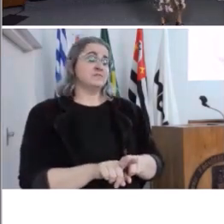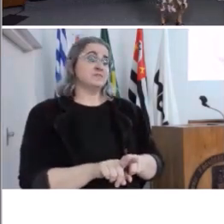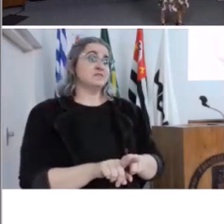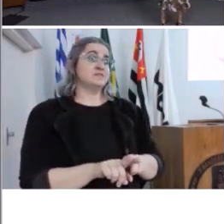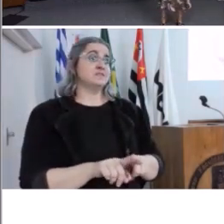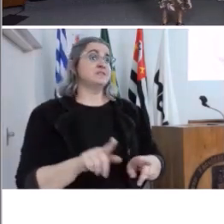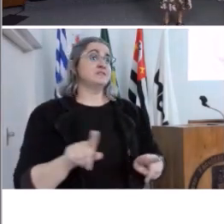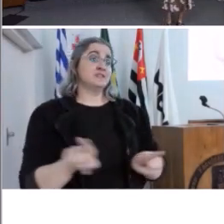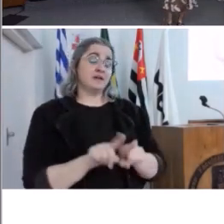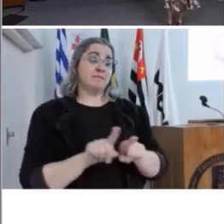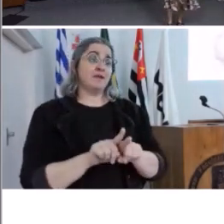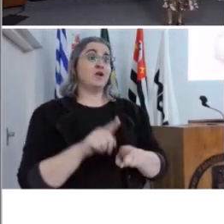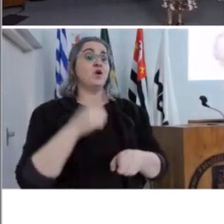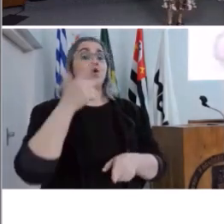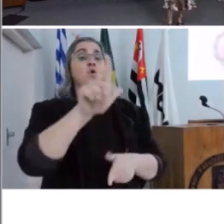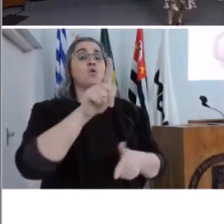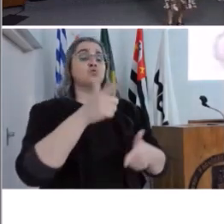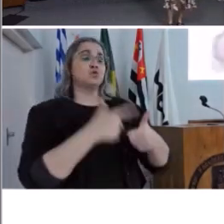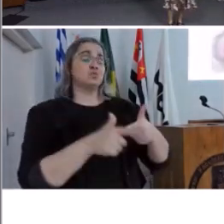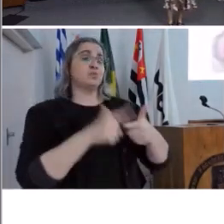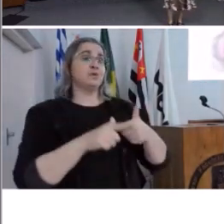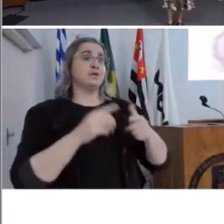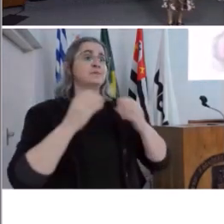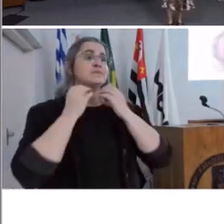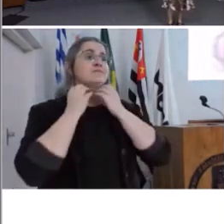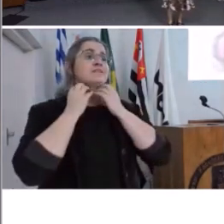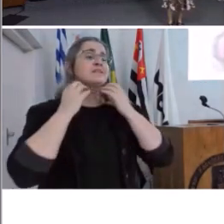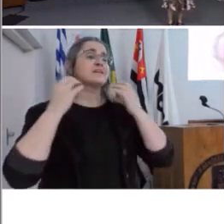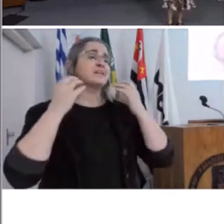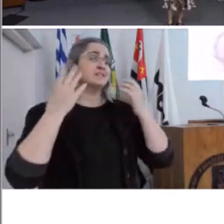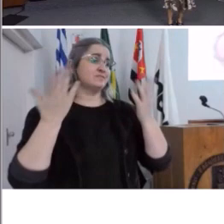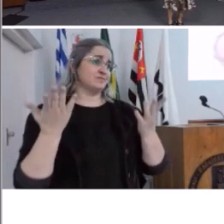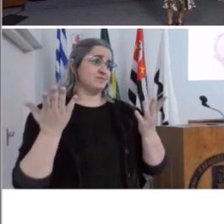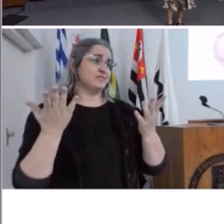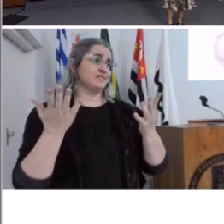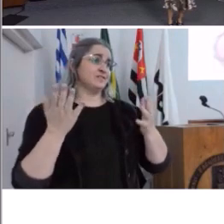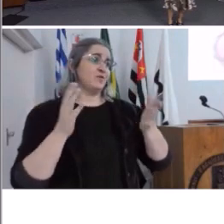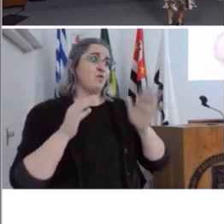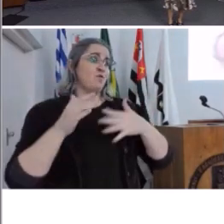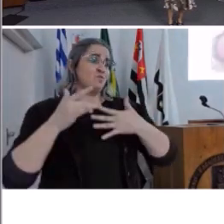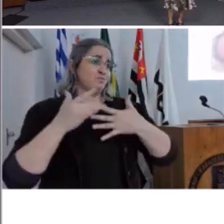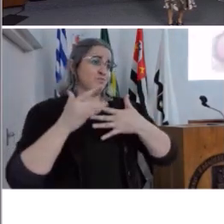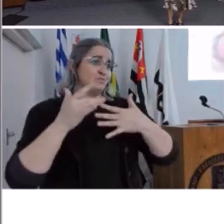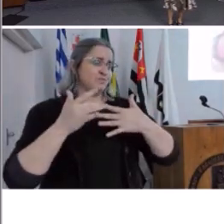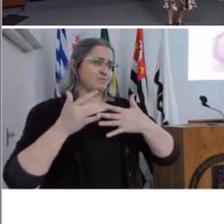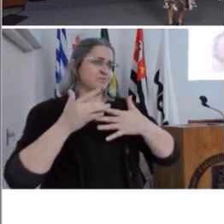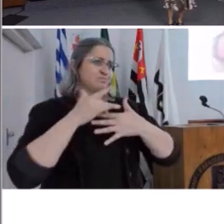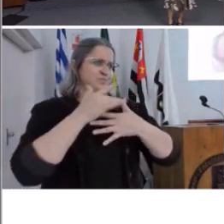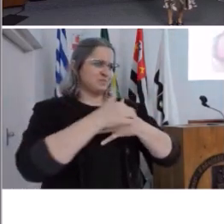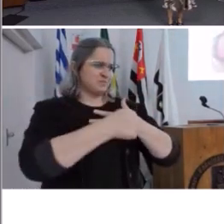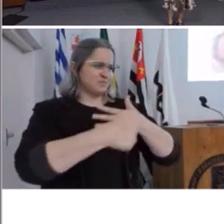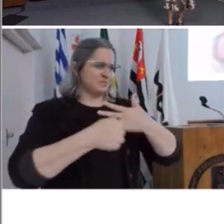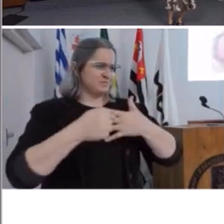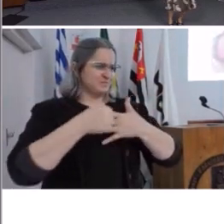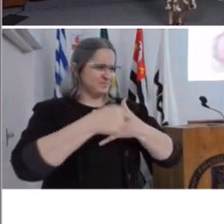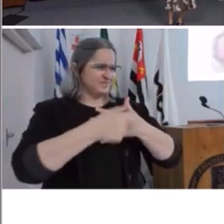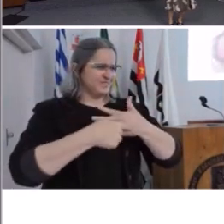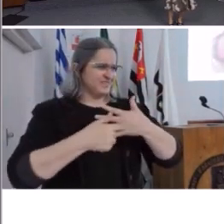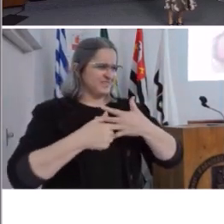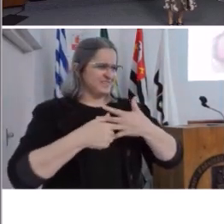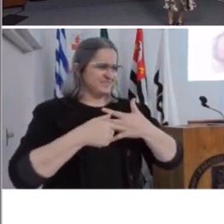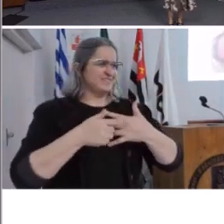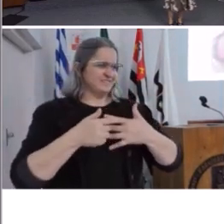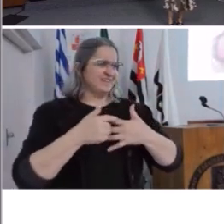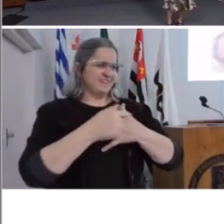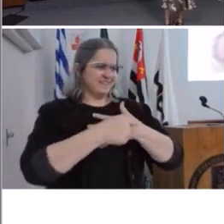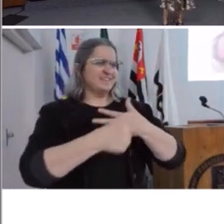de glândulas, né? E sabe-se hoje que na síndrome de Down, o Alzheimer está chegando muito pertinho